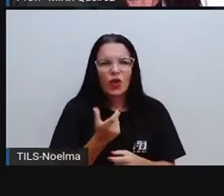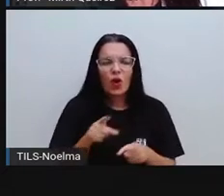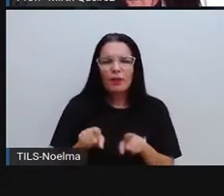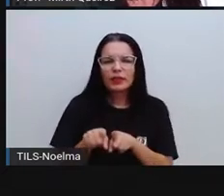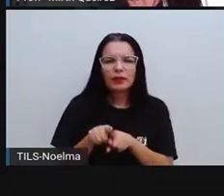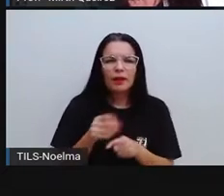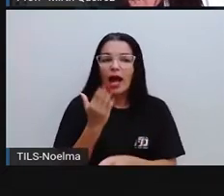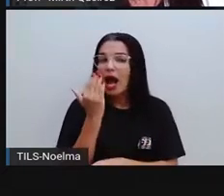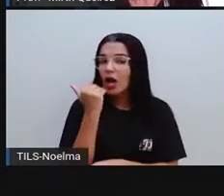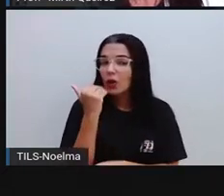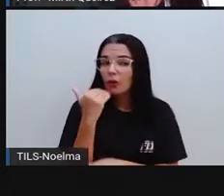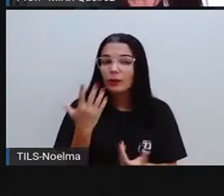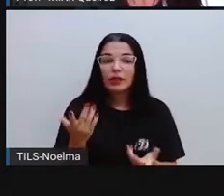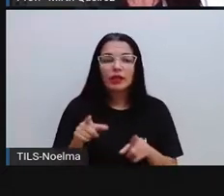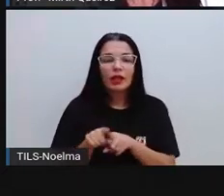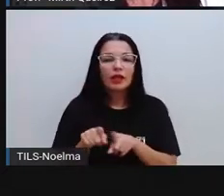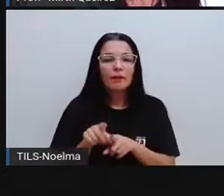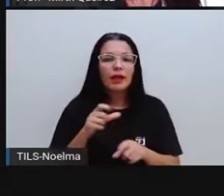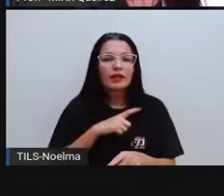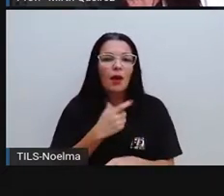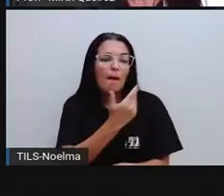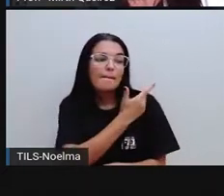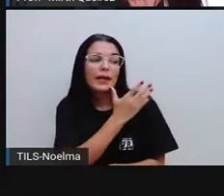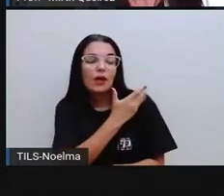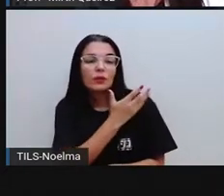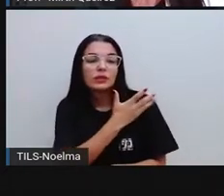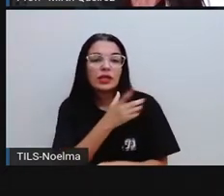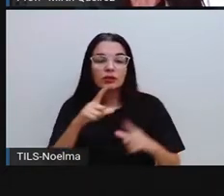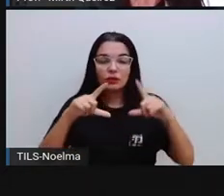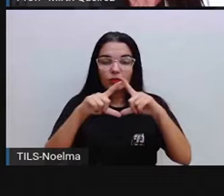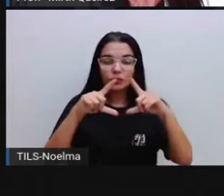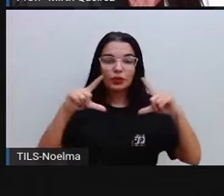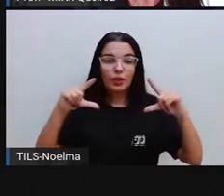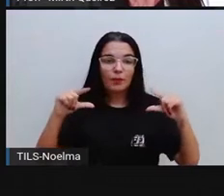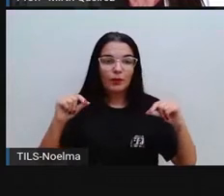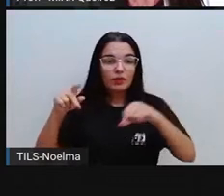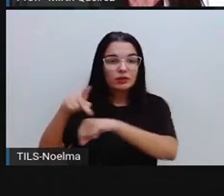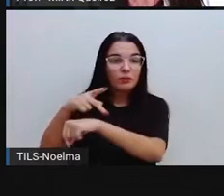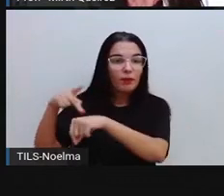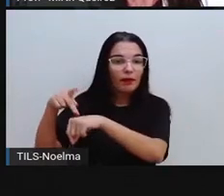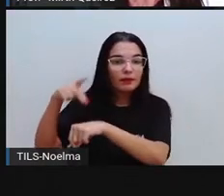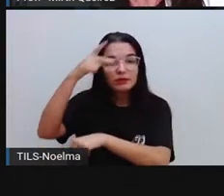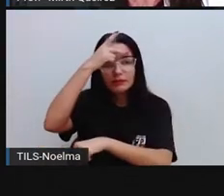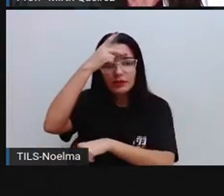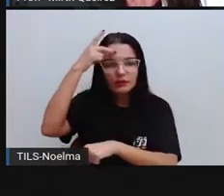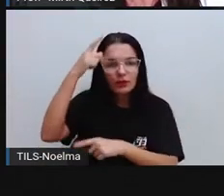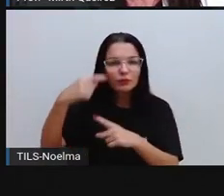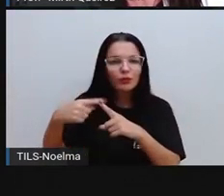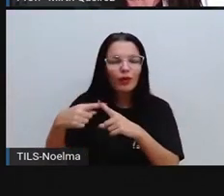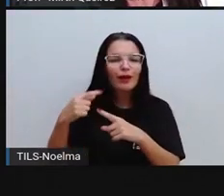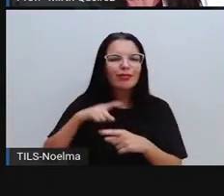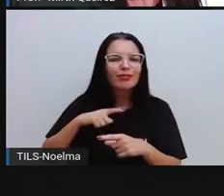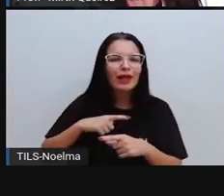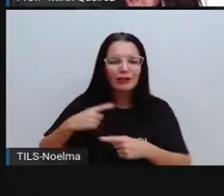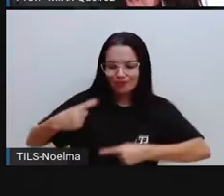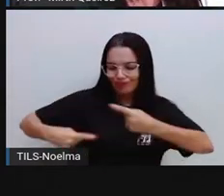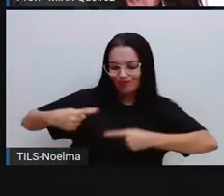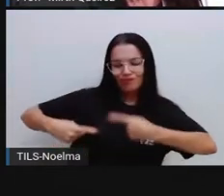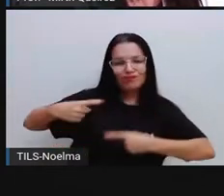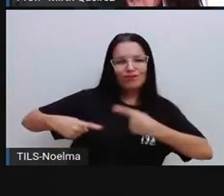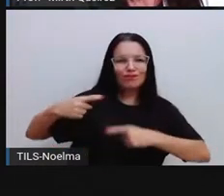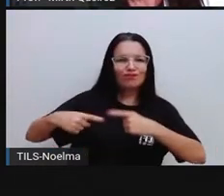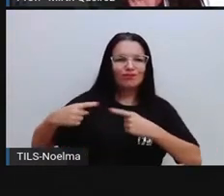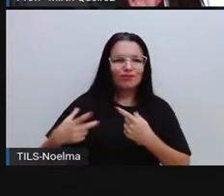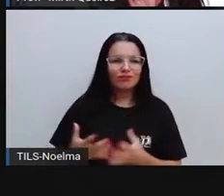os japoneses, que era motivado, dentre outras coisas, por questões políticas. Então, vocês imaginam aí, né?